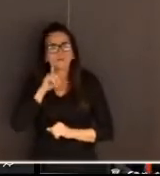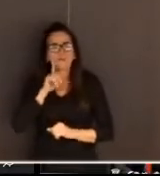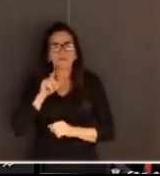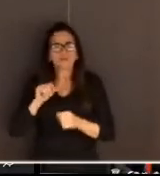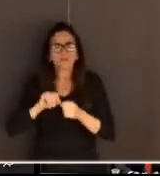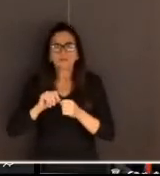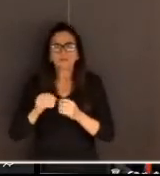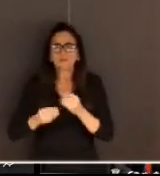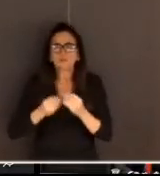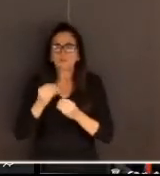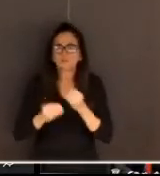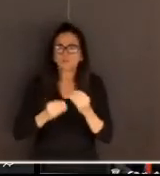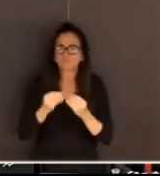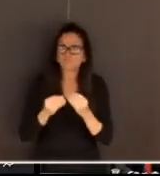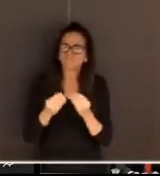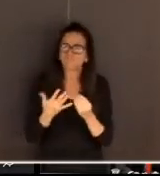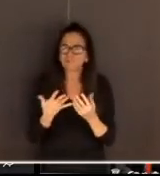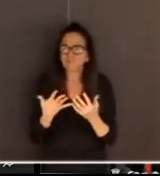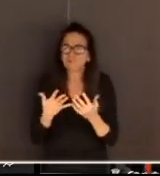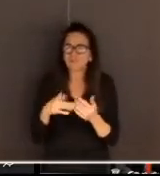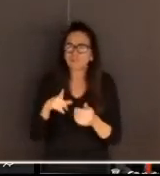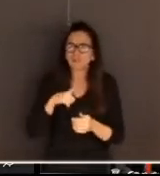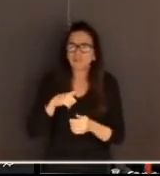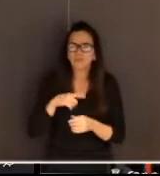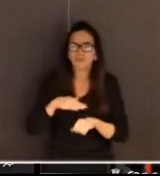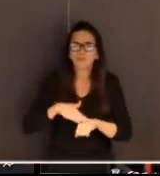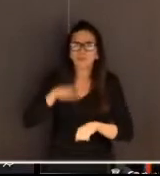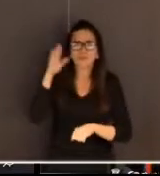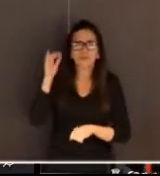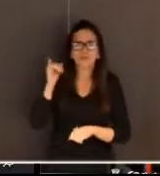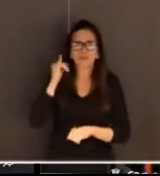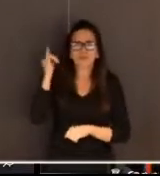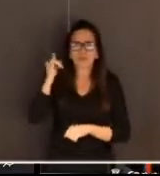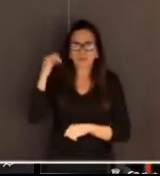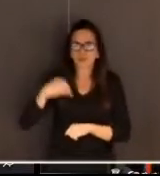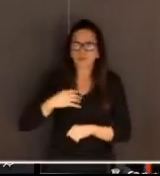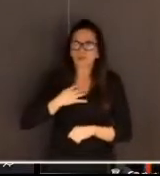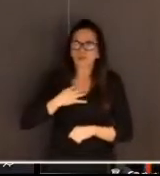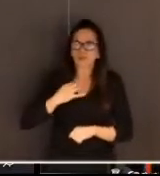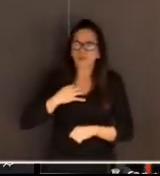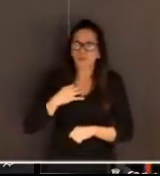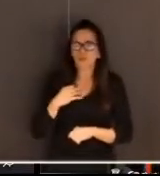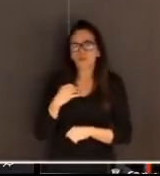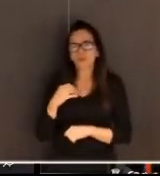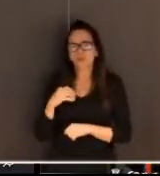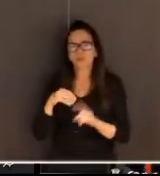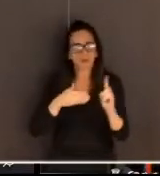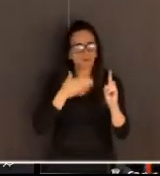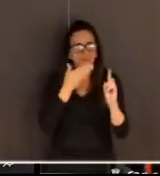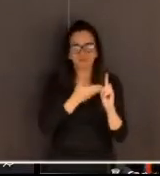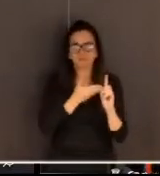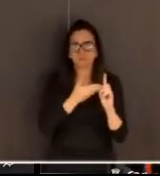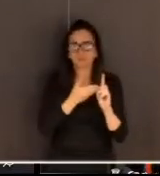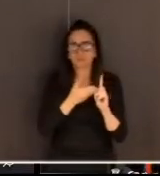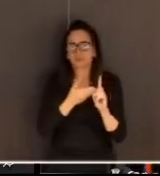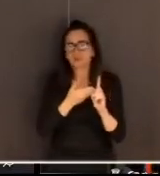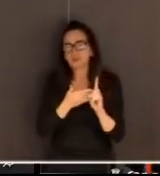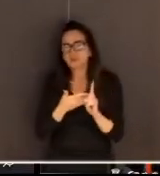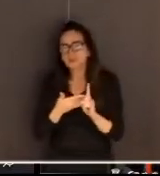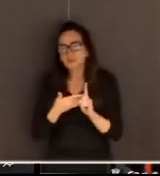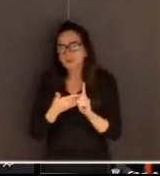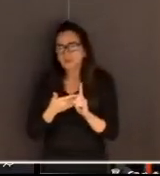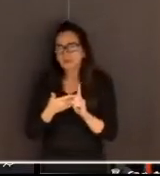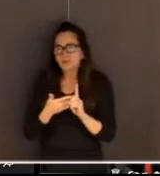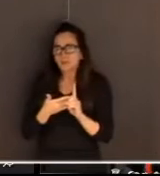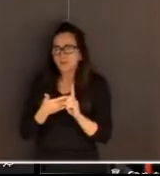no caso mais importante relacionado à roupa do réu, foi o caso denominado